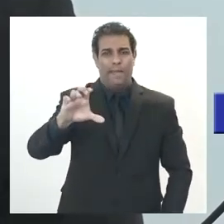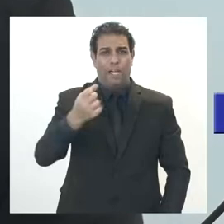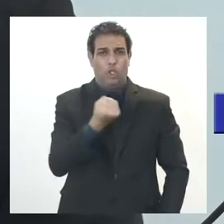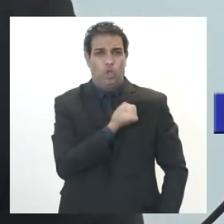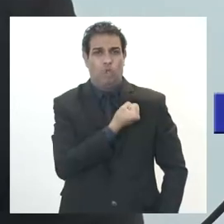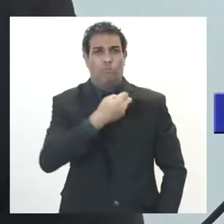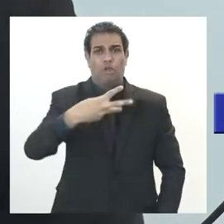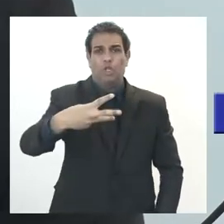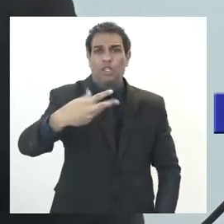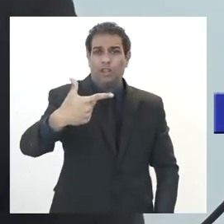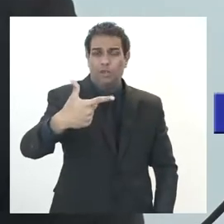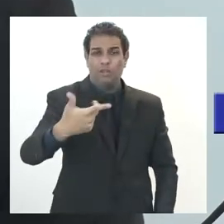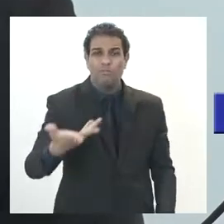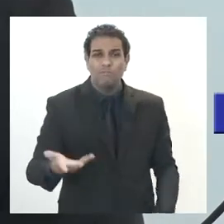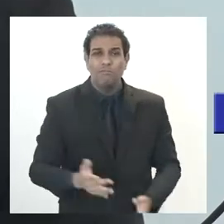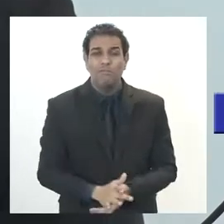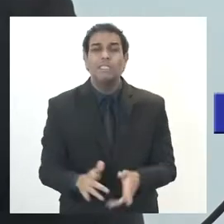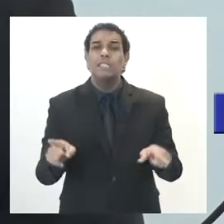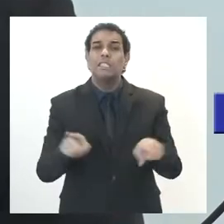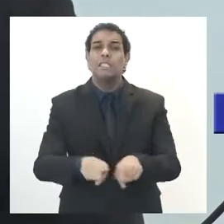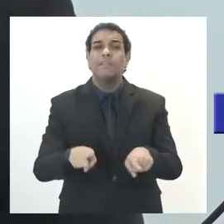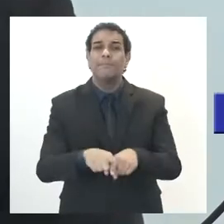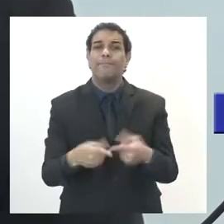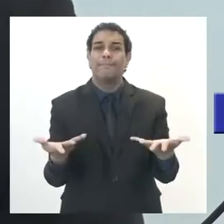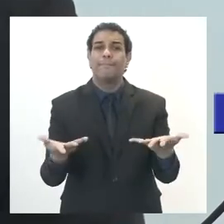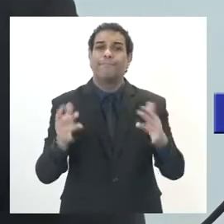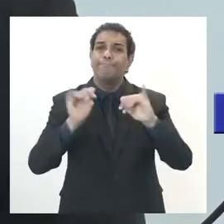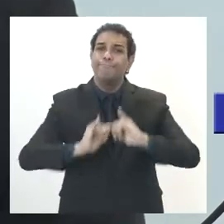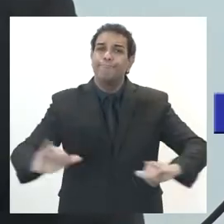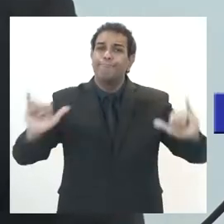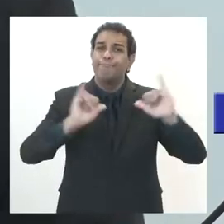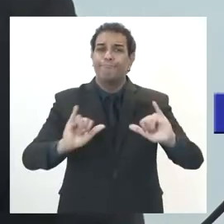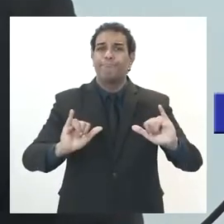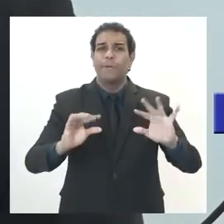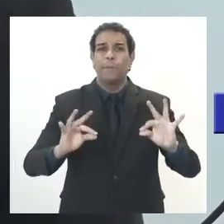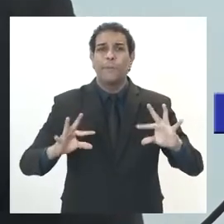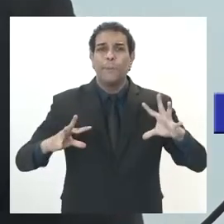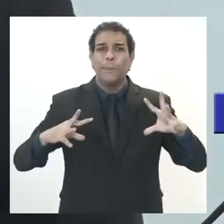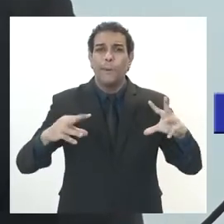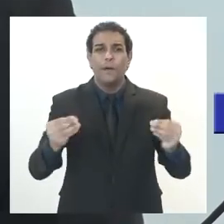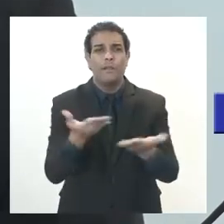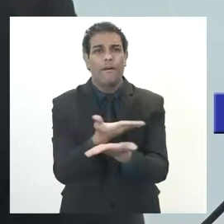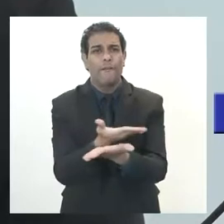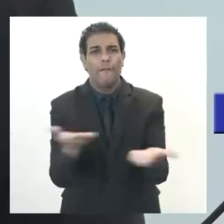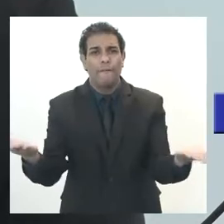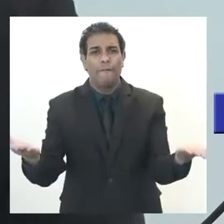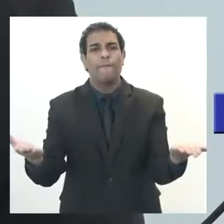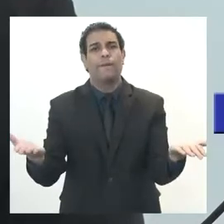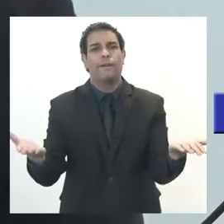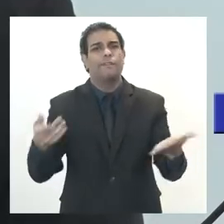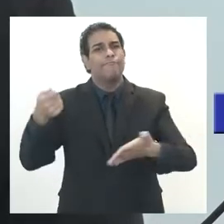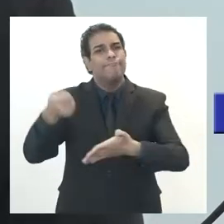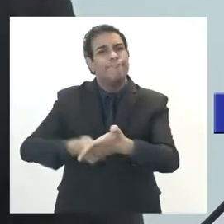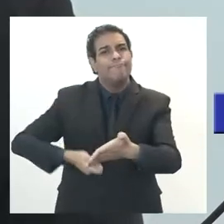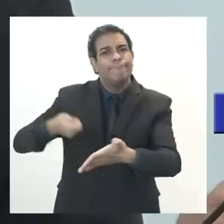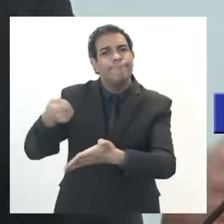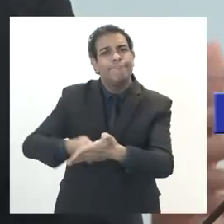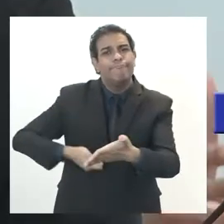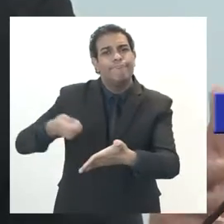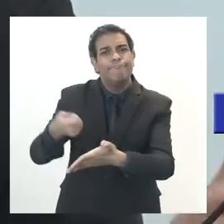e ele também é um convite aqui a gente possa né com a nossa luta